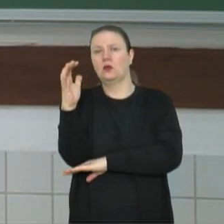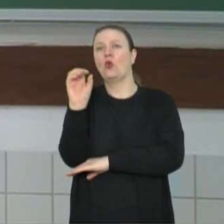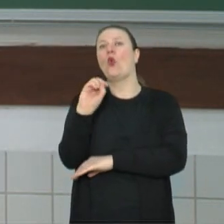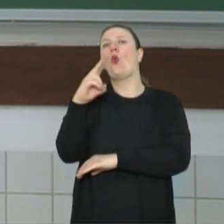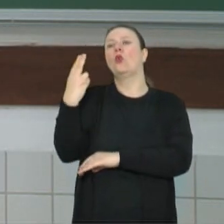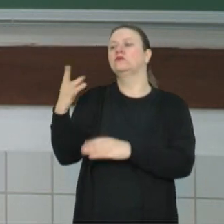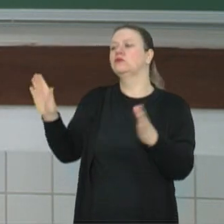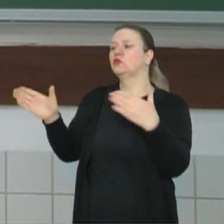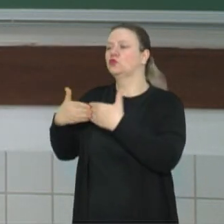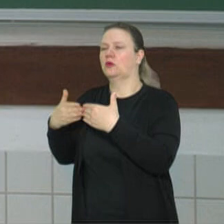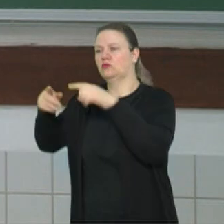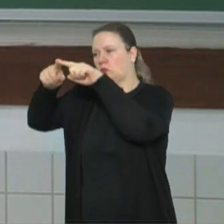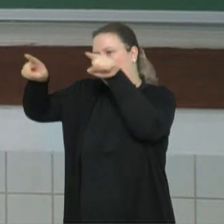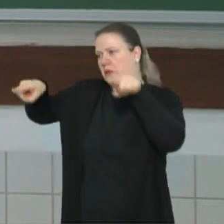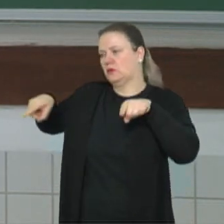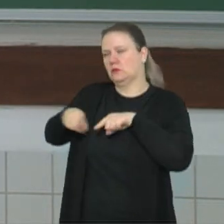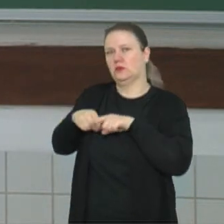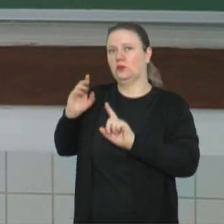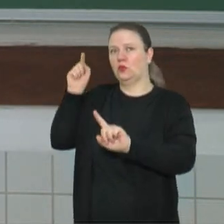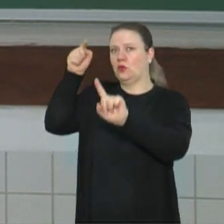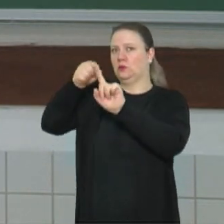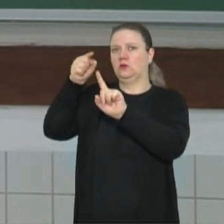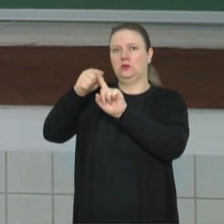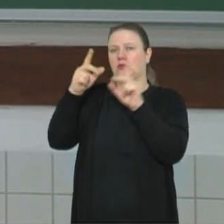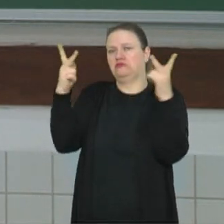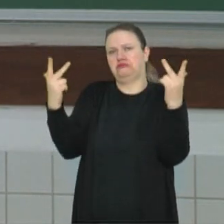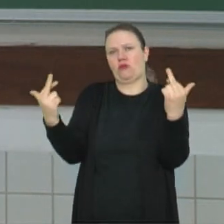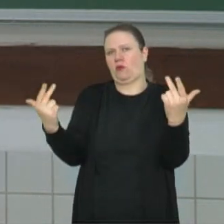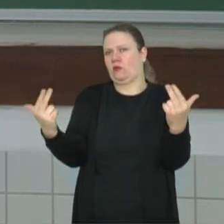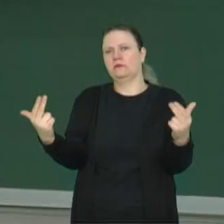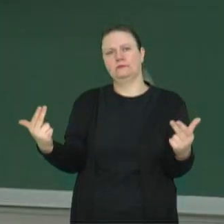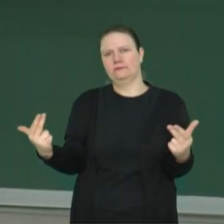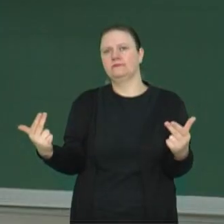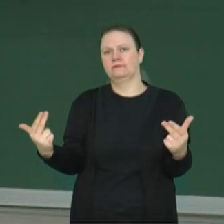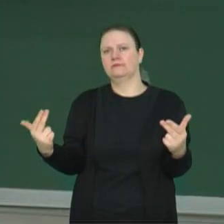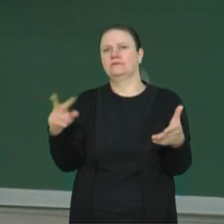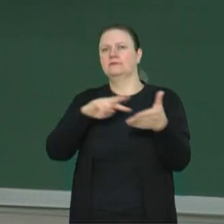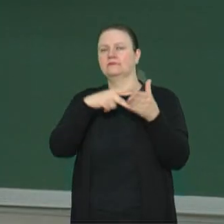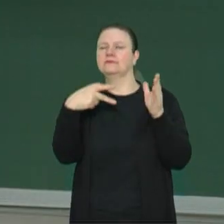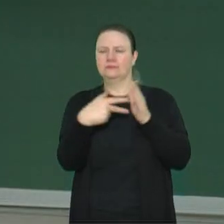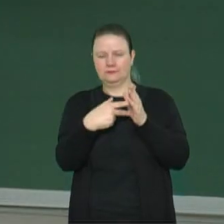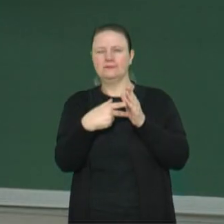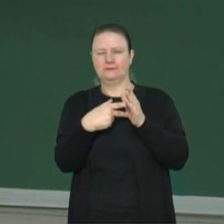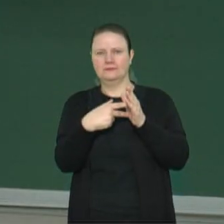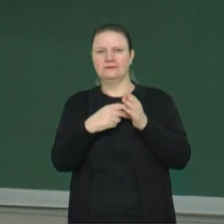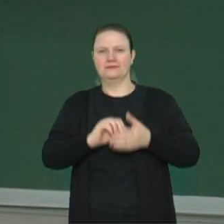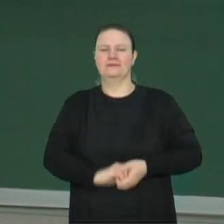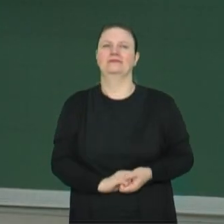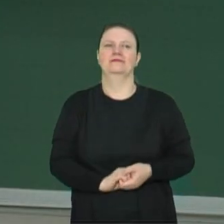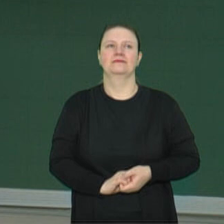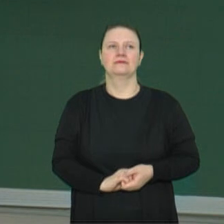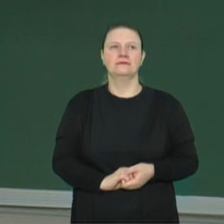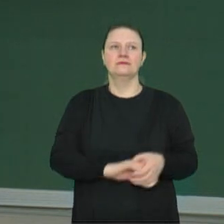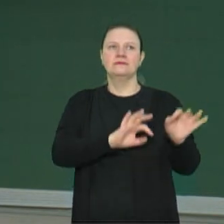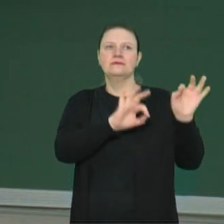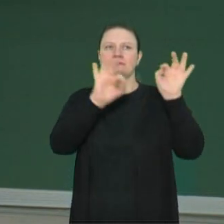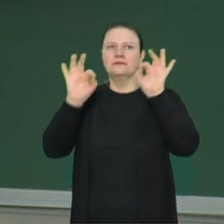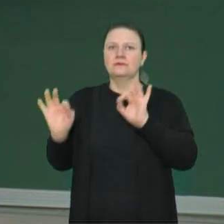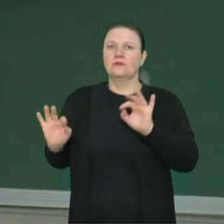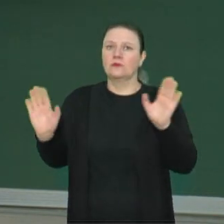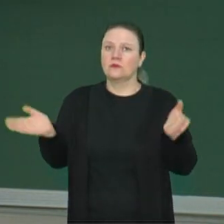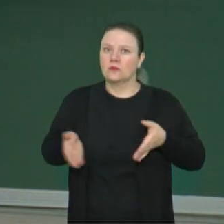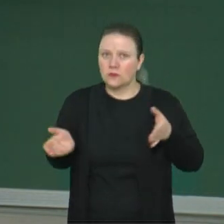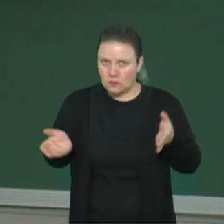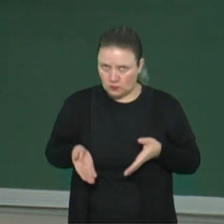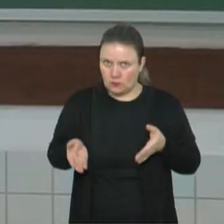no ambiente fechado, né? O objetivo é o mesmo. Então temos aqui a definição de escalada. Então aqui como nós